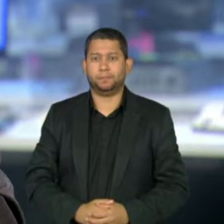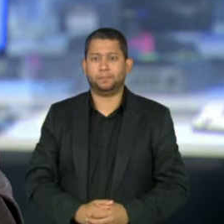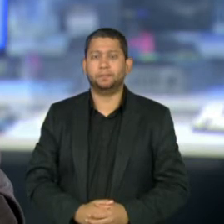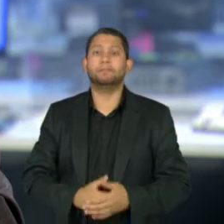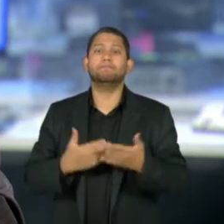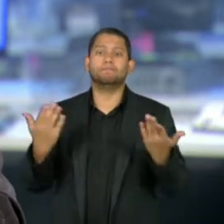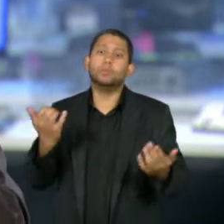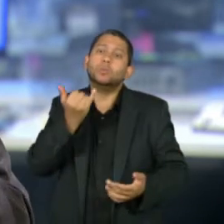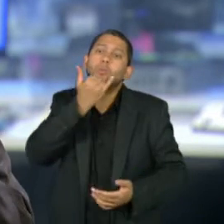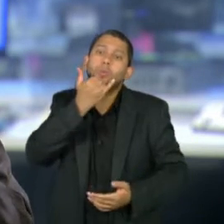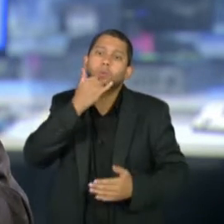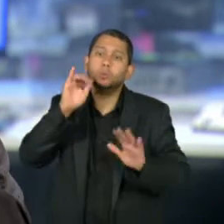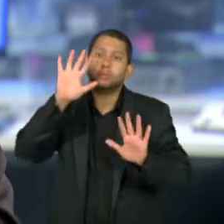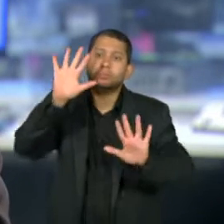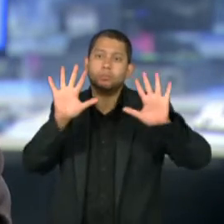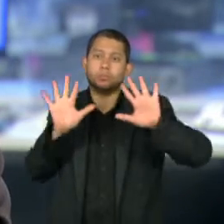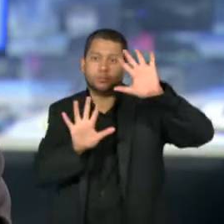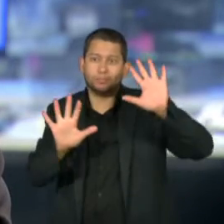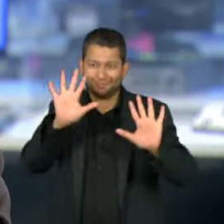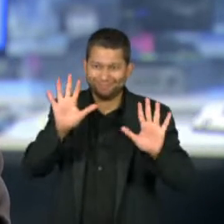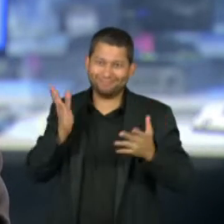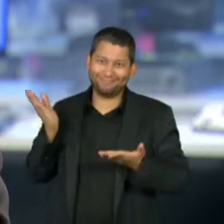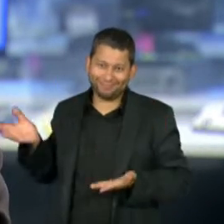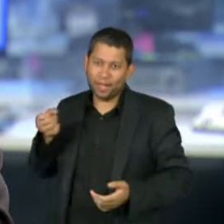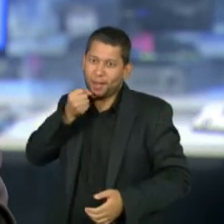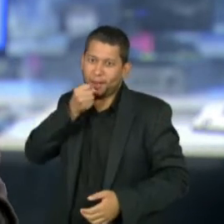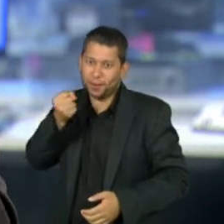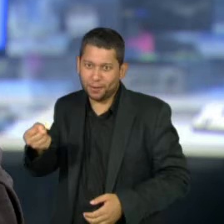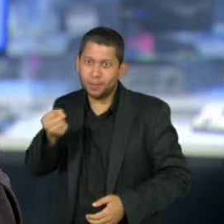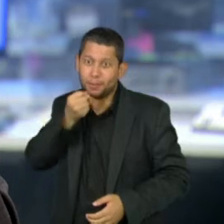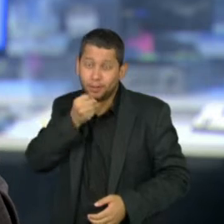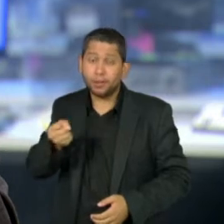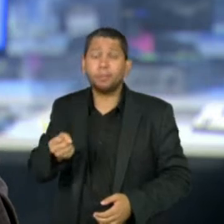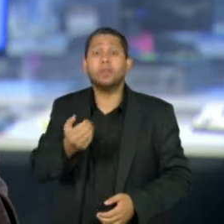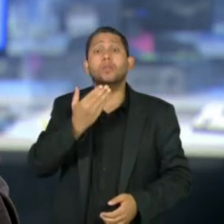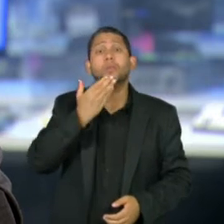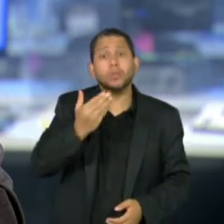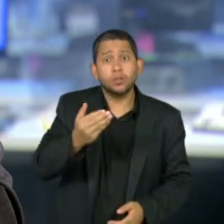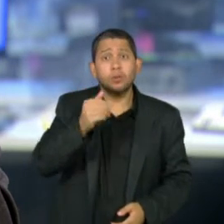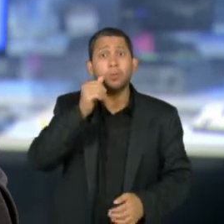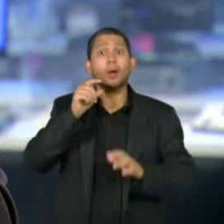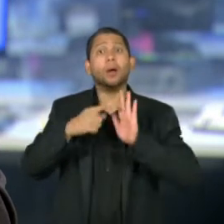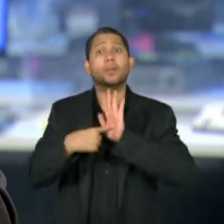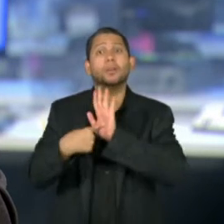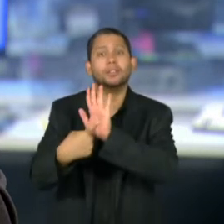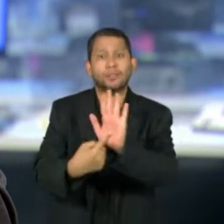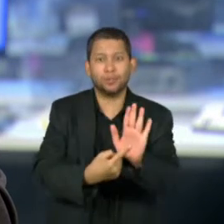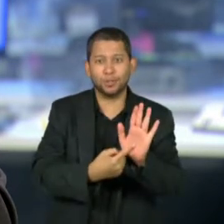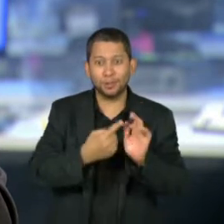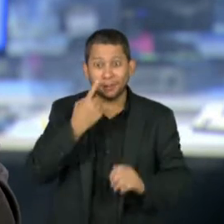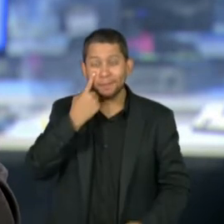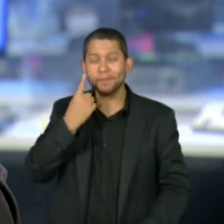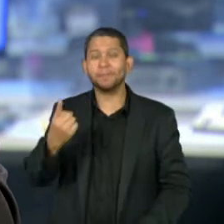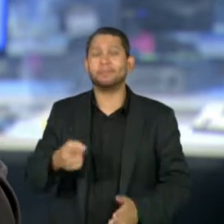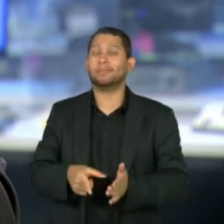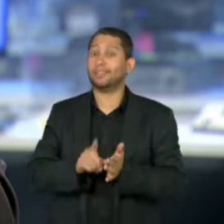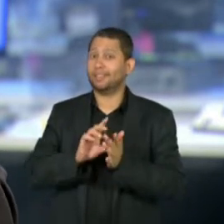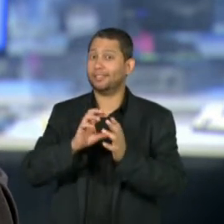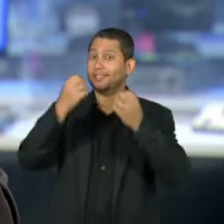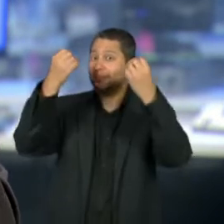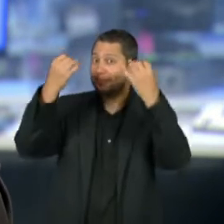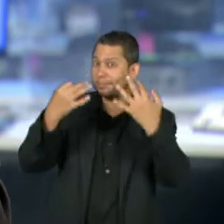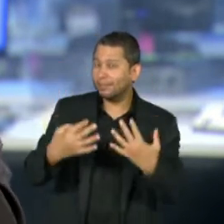Travou aí o sinal que a gente tem com a Maria Manso, mas eu vou pedir para a gente rodar. A gente preparou aqui uma artezinha mostrando